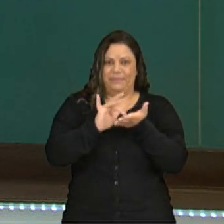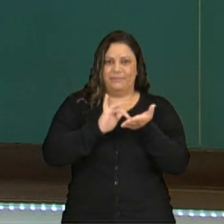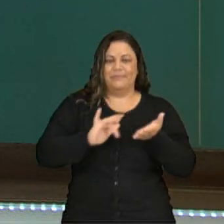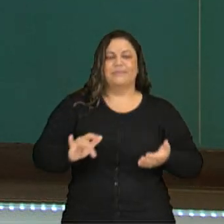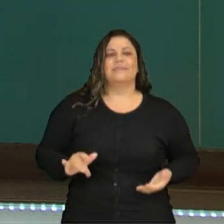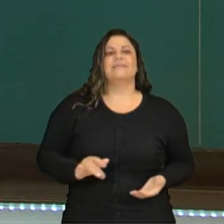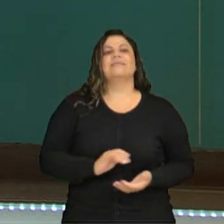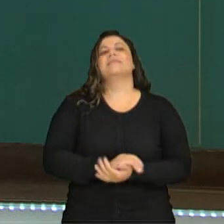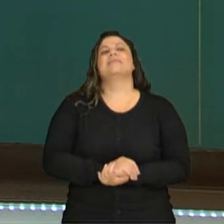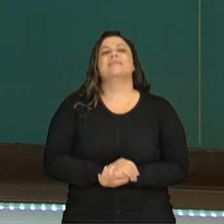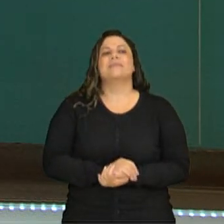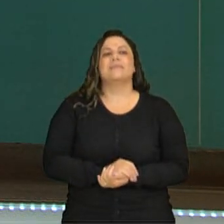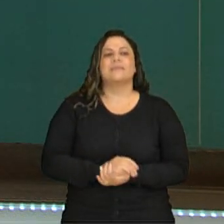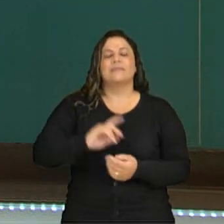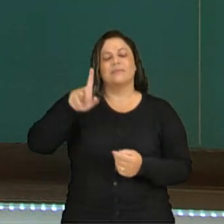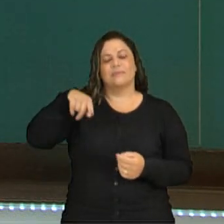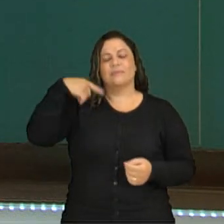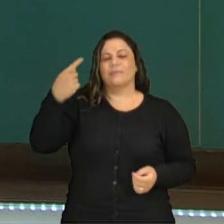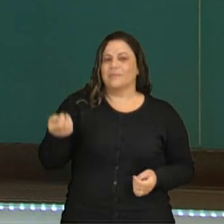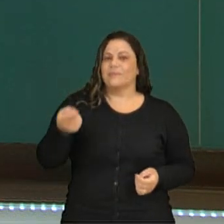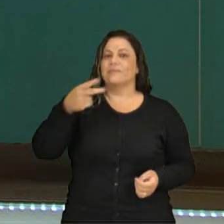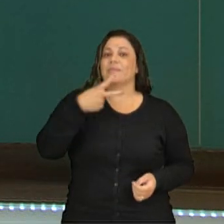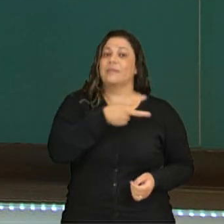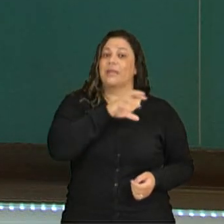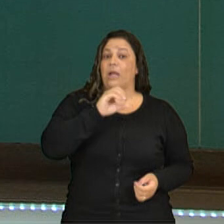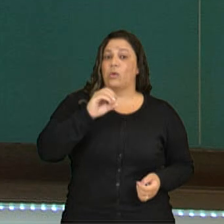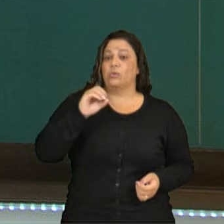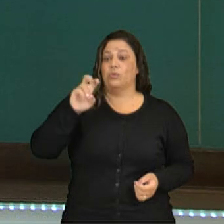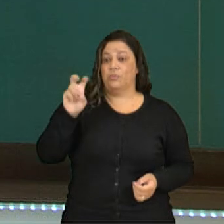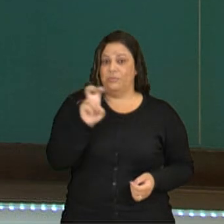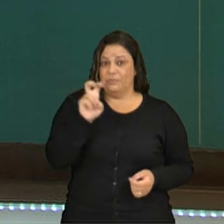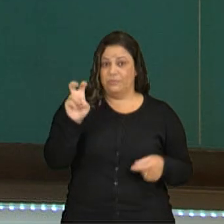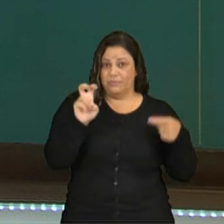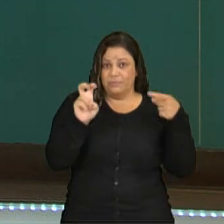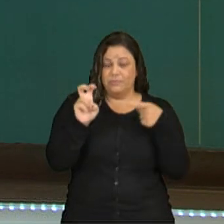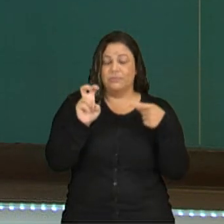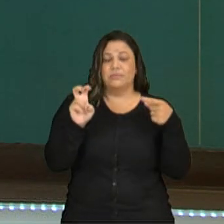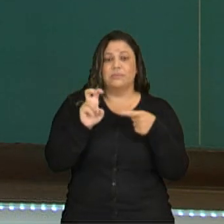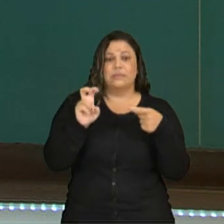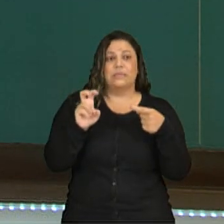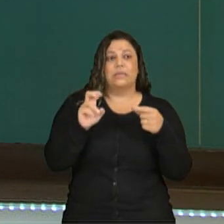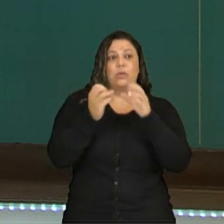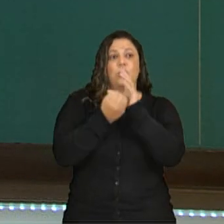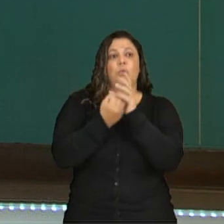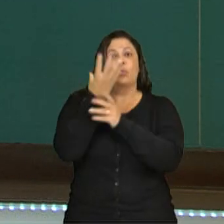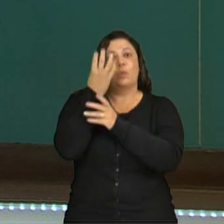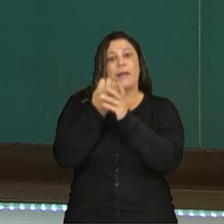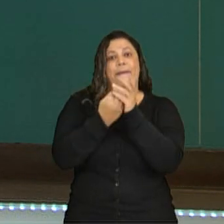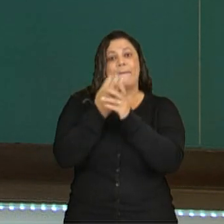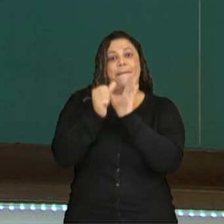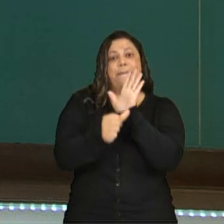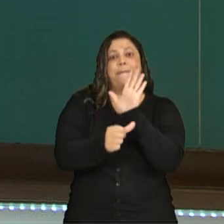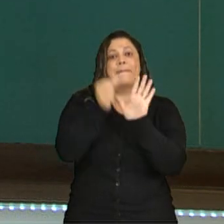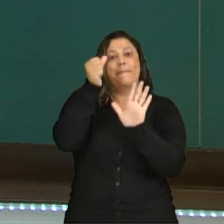digital. Já lá por volta de 2005, vai aparecer o